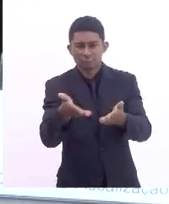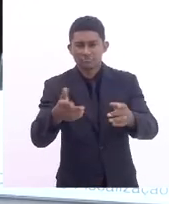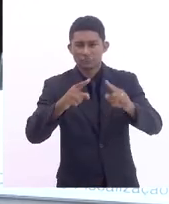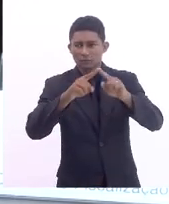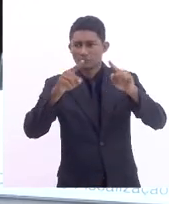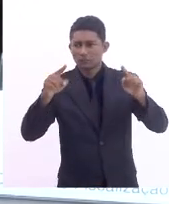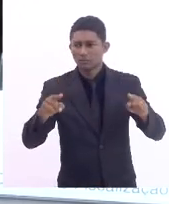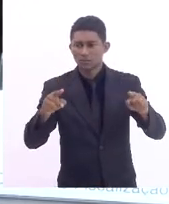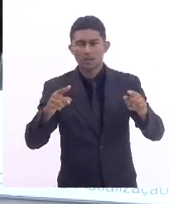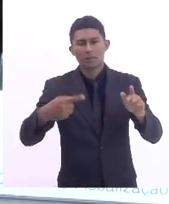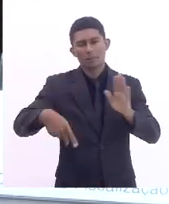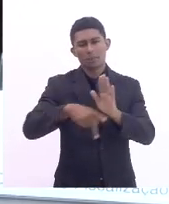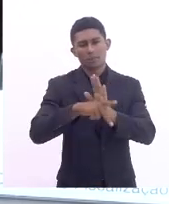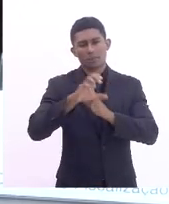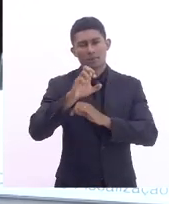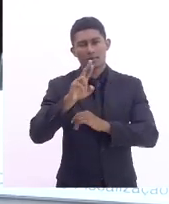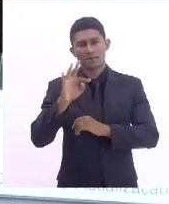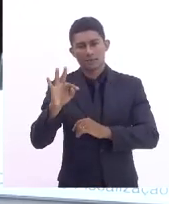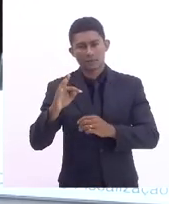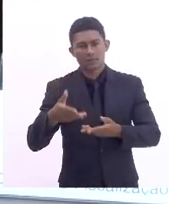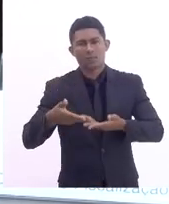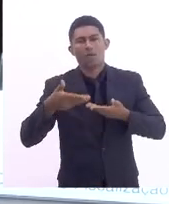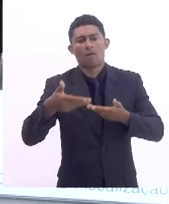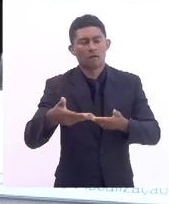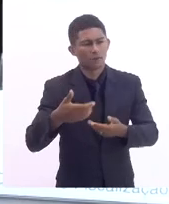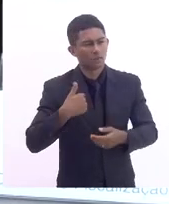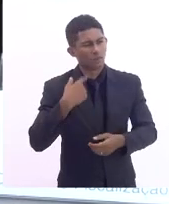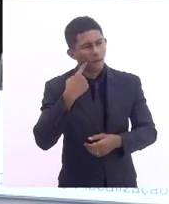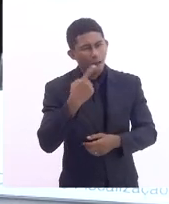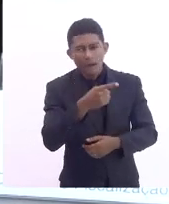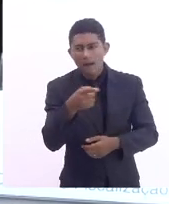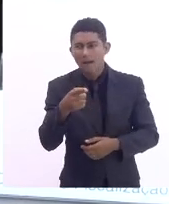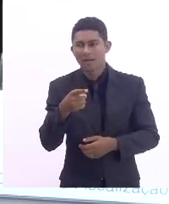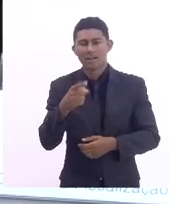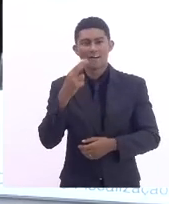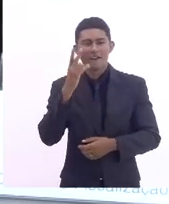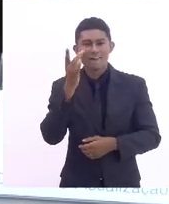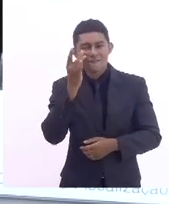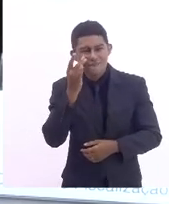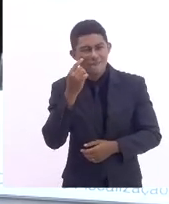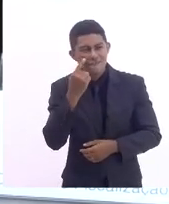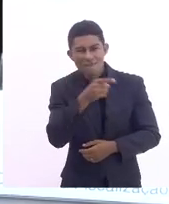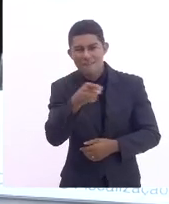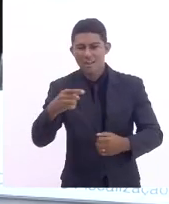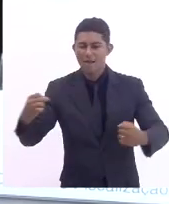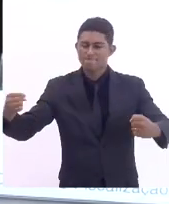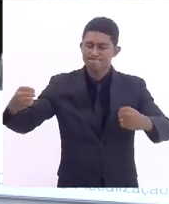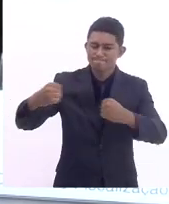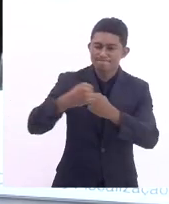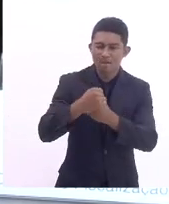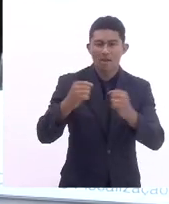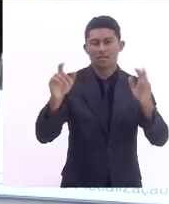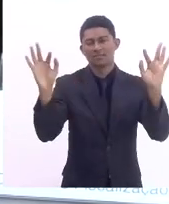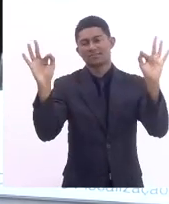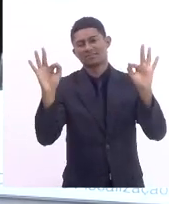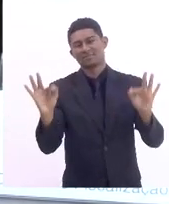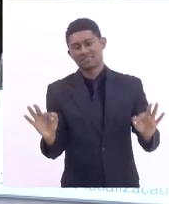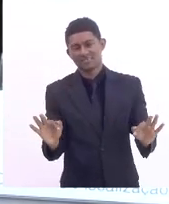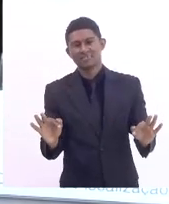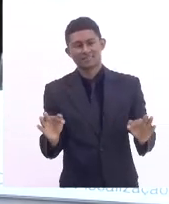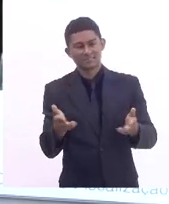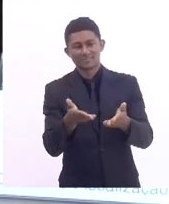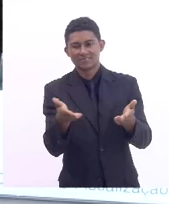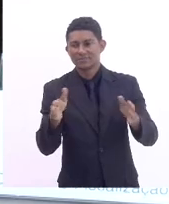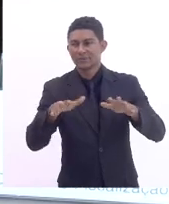funcionários do crp-rj hoje tem muito feliz de vê-los e abraços a todos os colegas e as